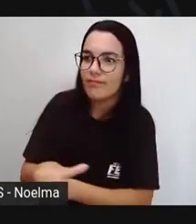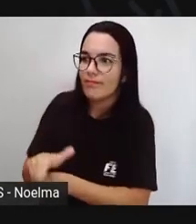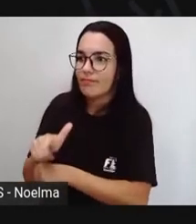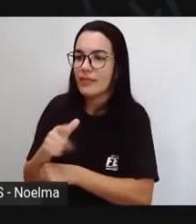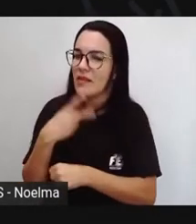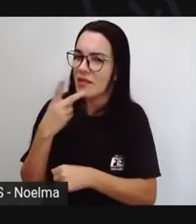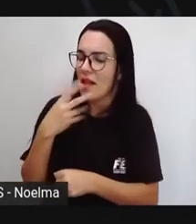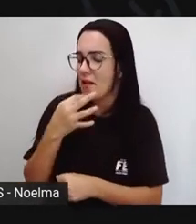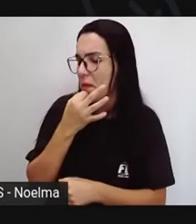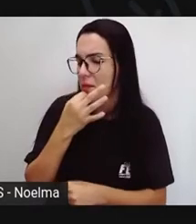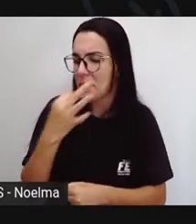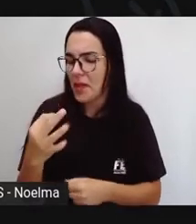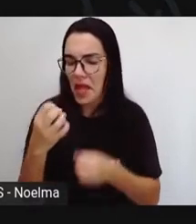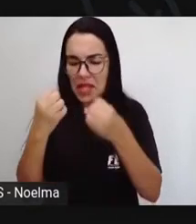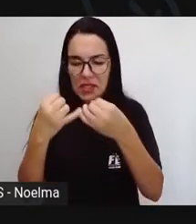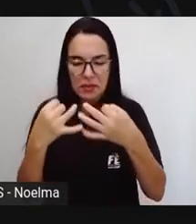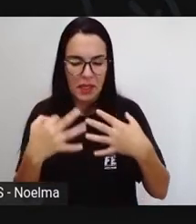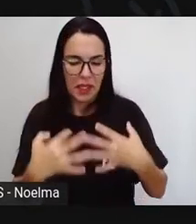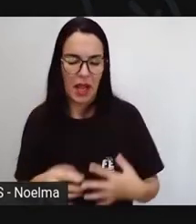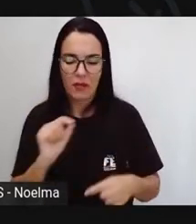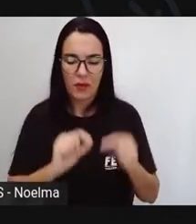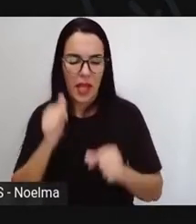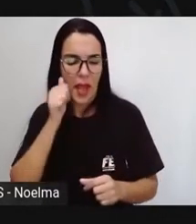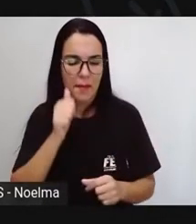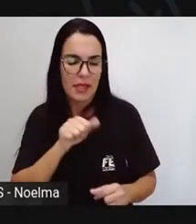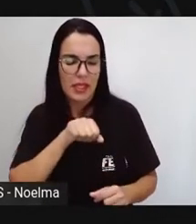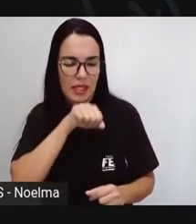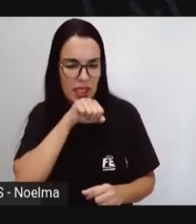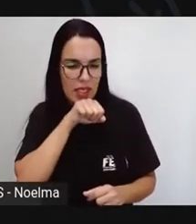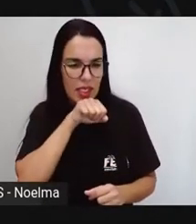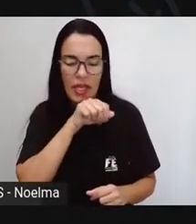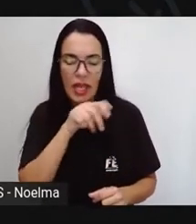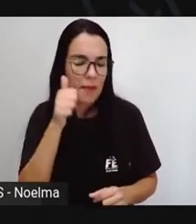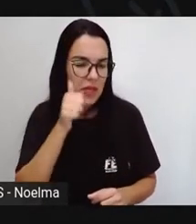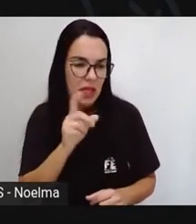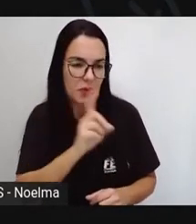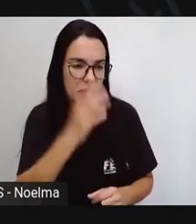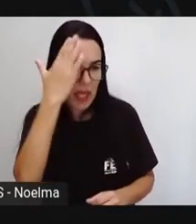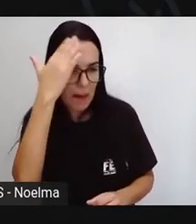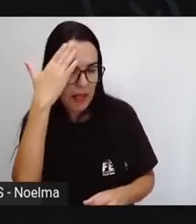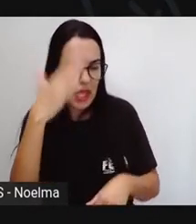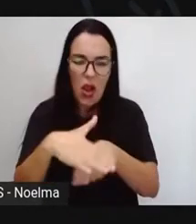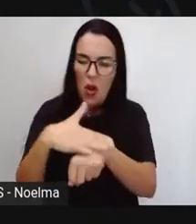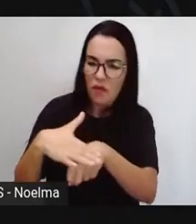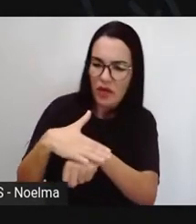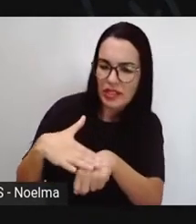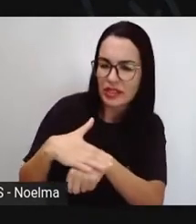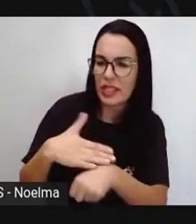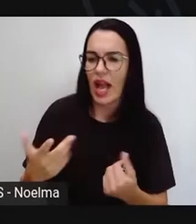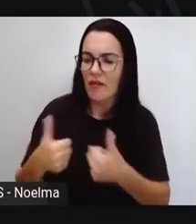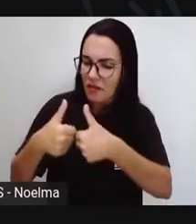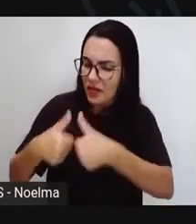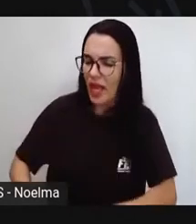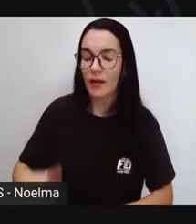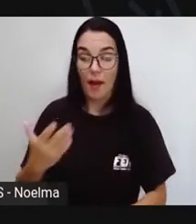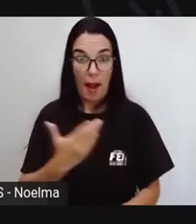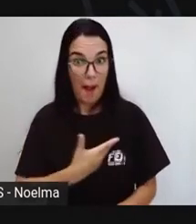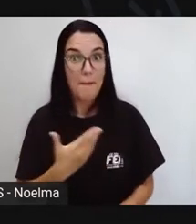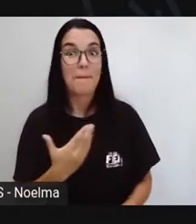dicas, explicava o que a menina não sabia, conversava. Ficaram amigos.